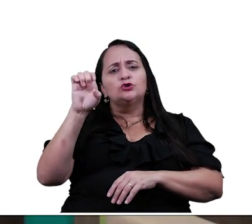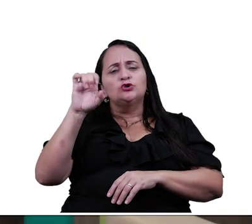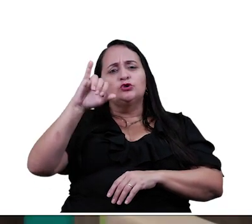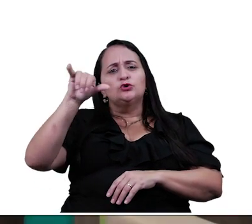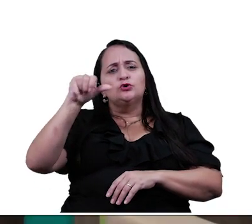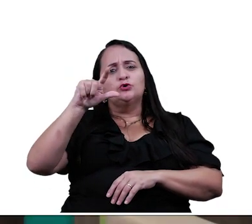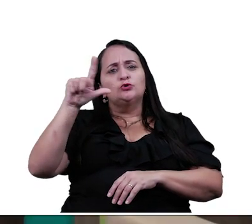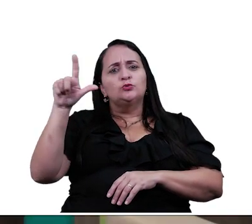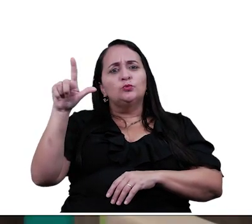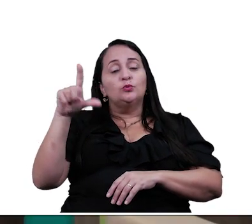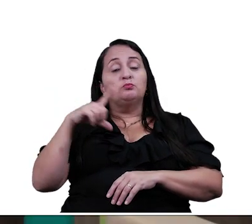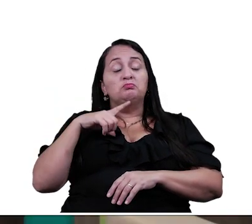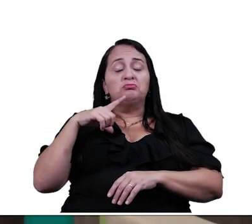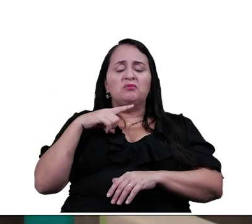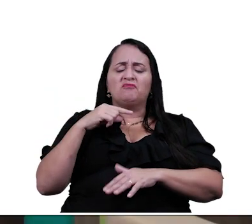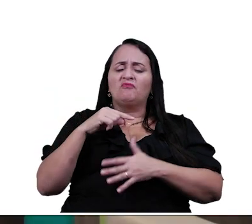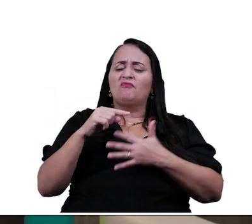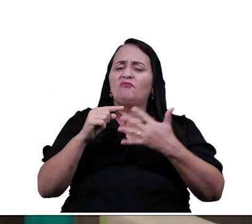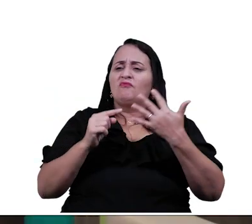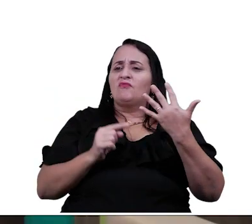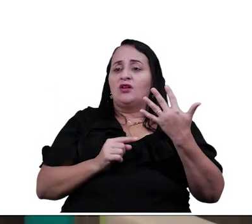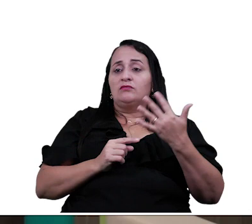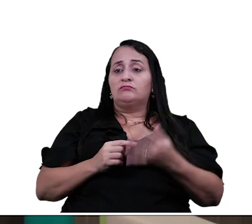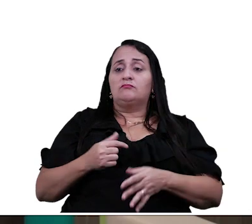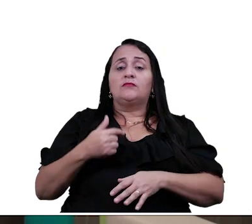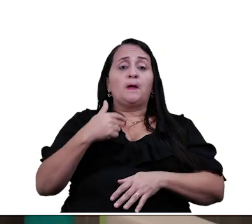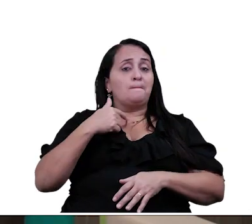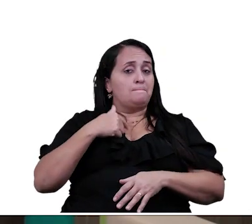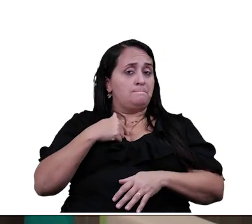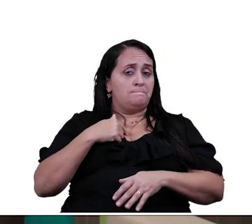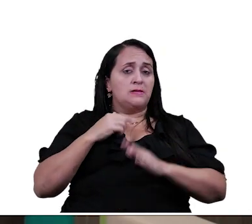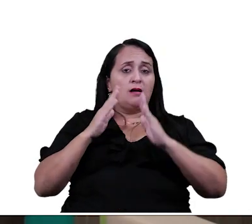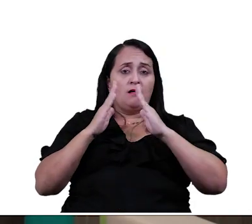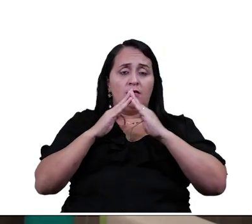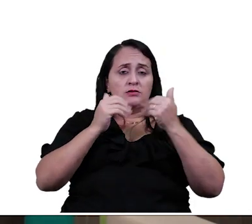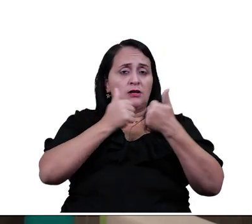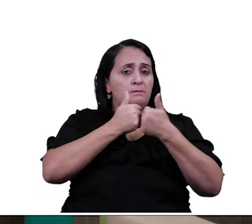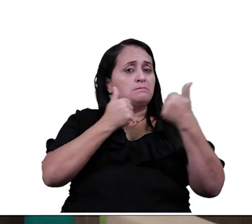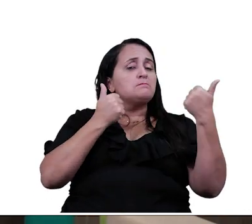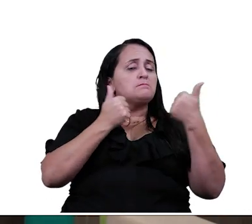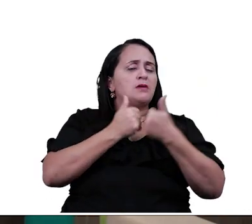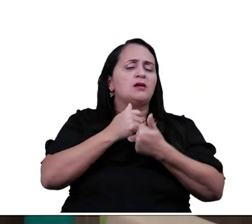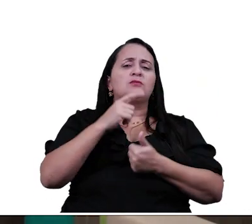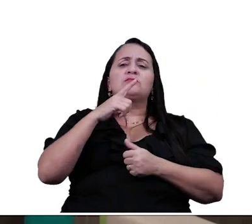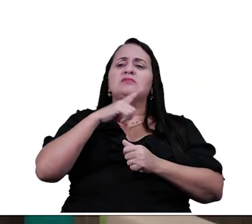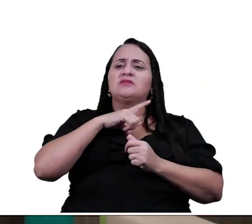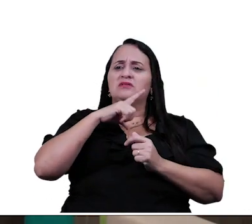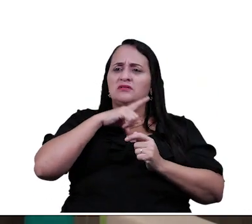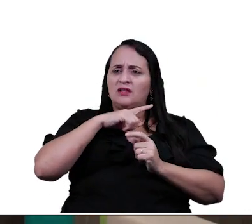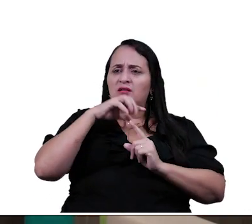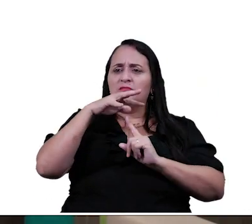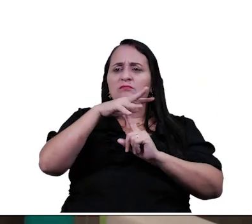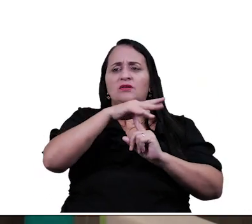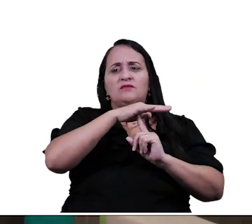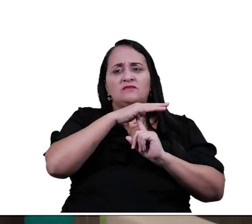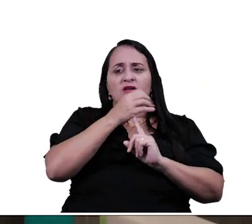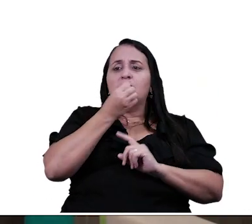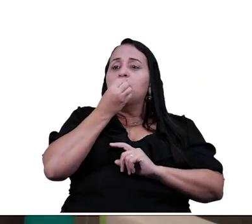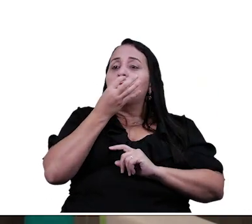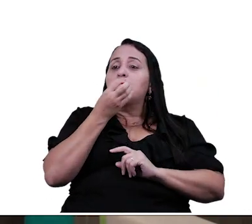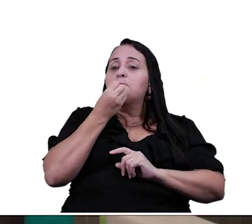feiras distribuídas no bairro. Inclusive, onde eu moro tem uma feira muito boa, né, que dá para comprar muitas coisas